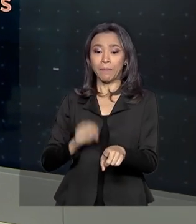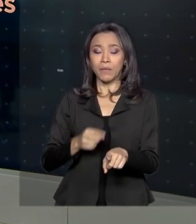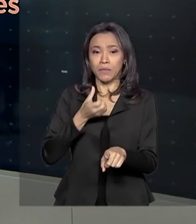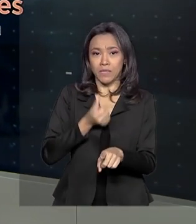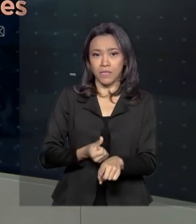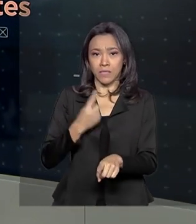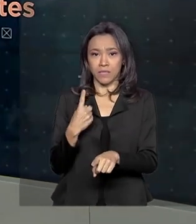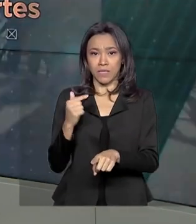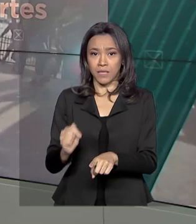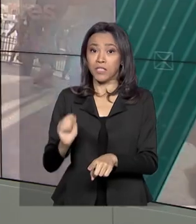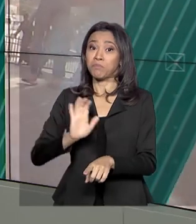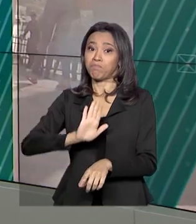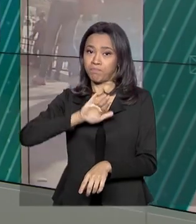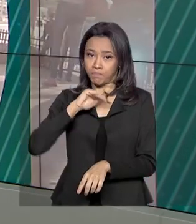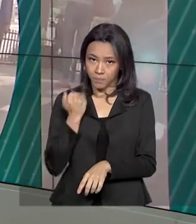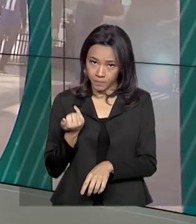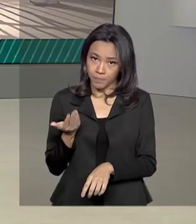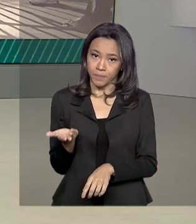50.617 mortes.